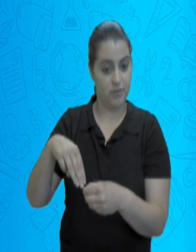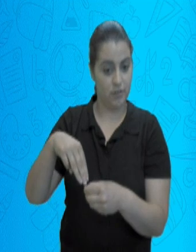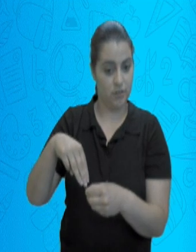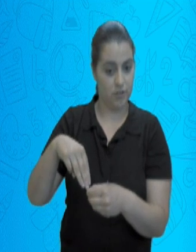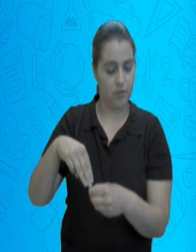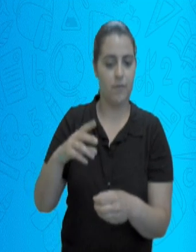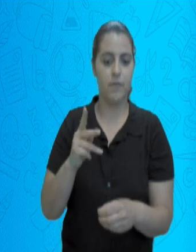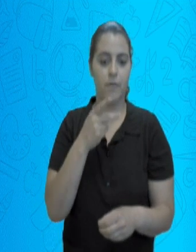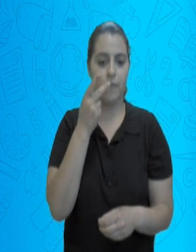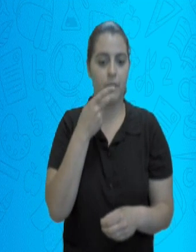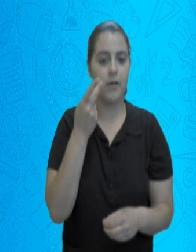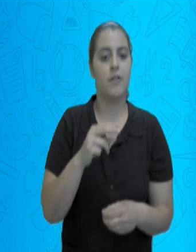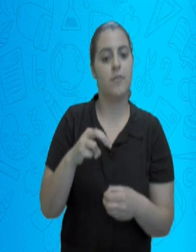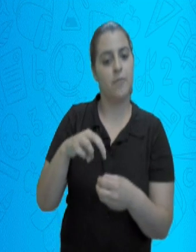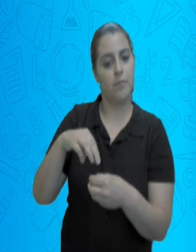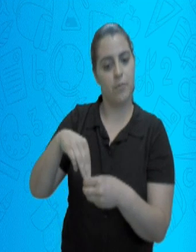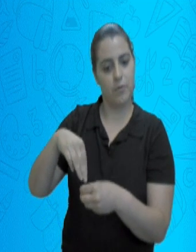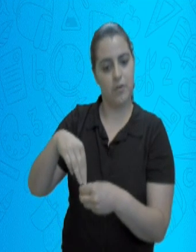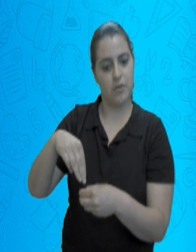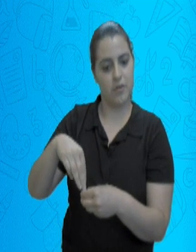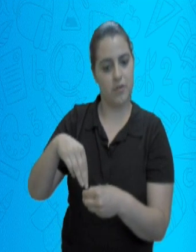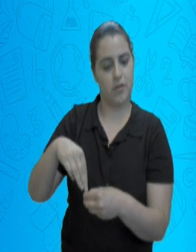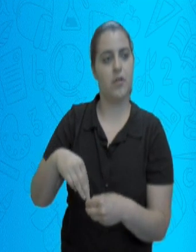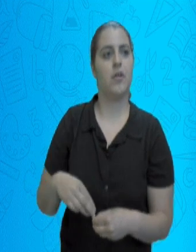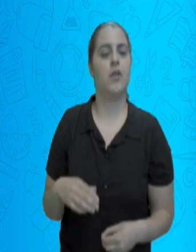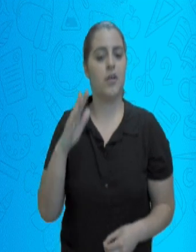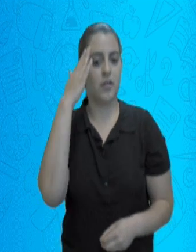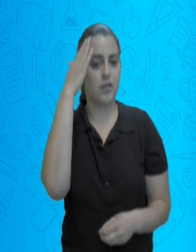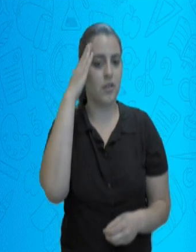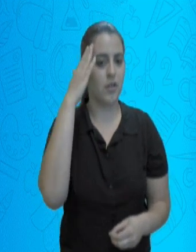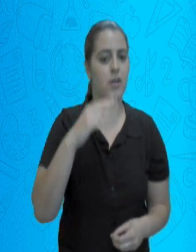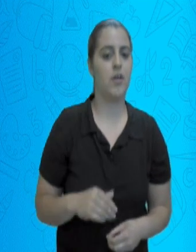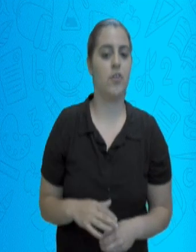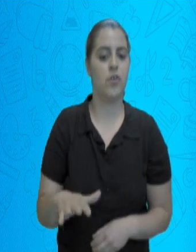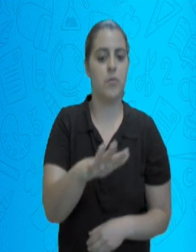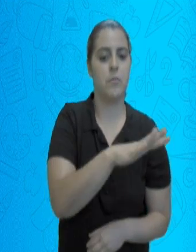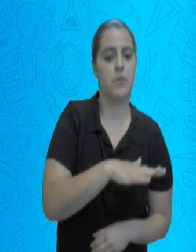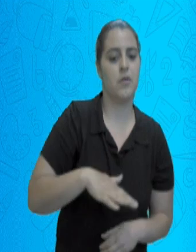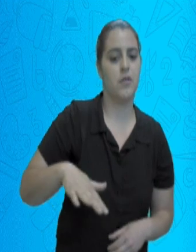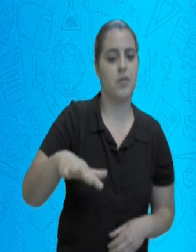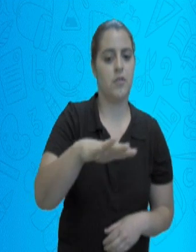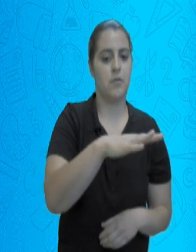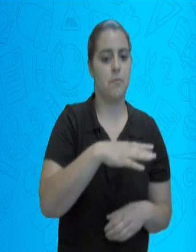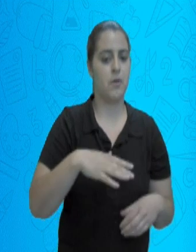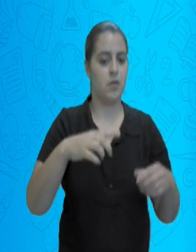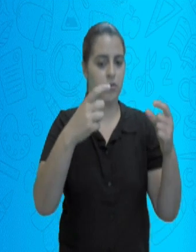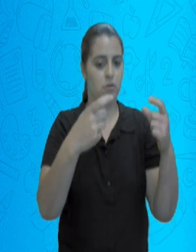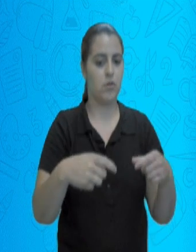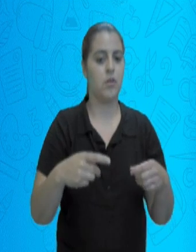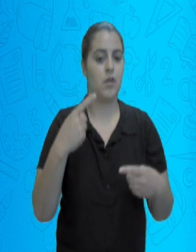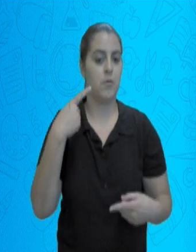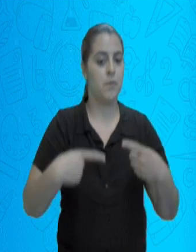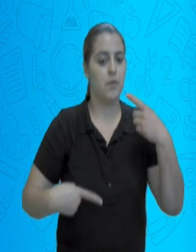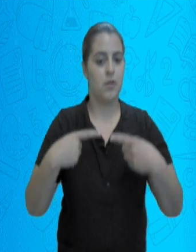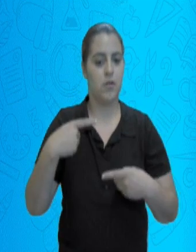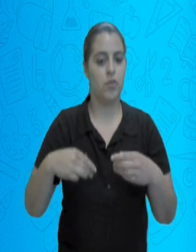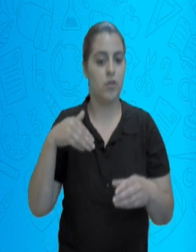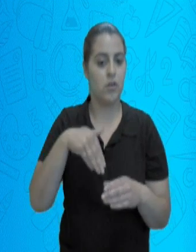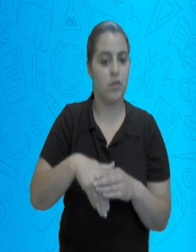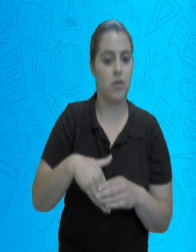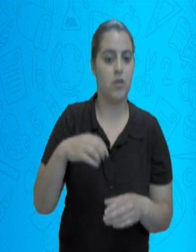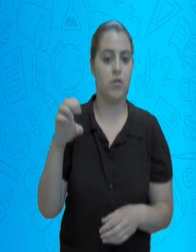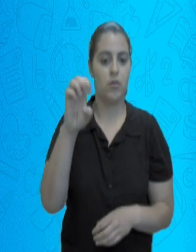falar dele agora, do município. Entende-se espaço territorial político dentro de